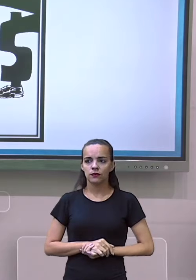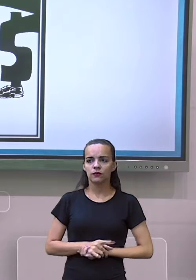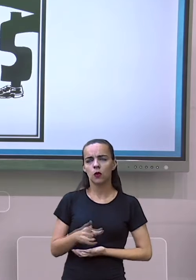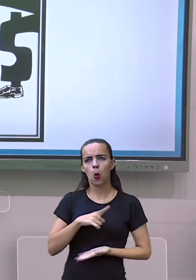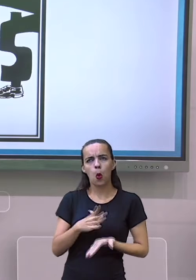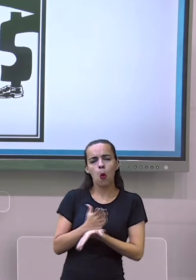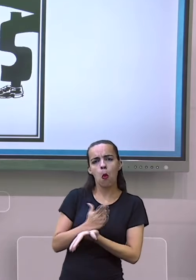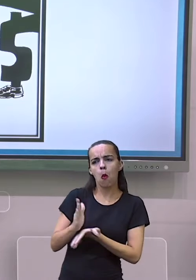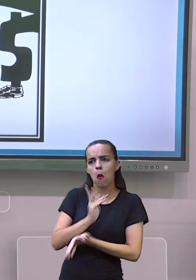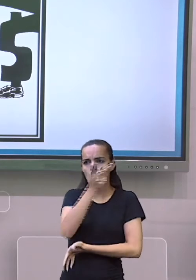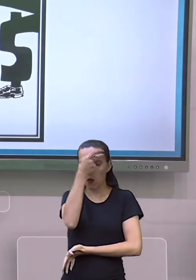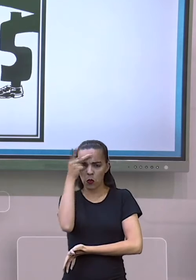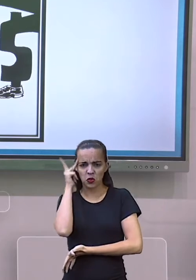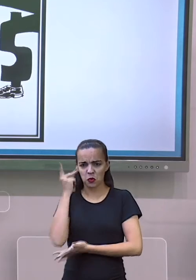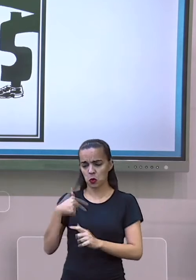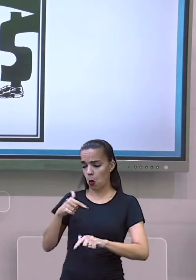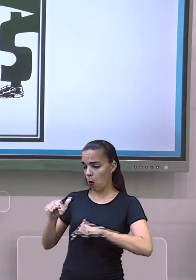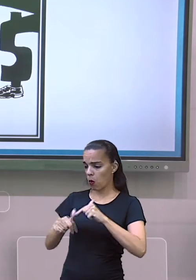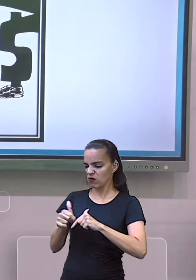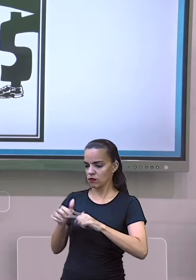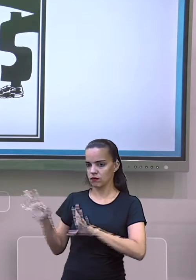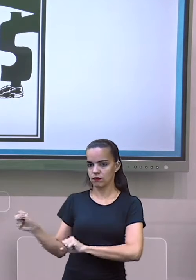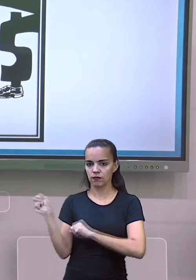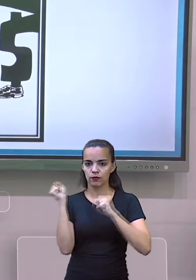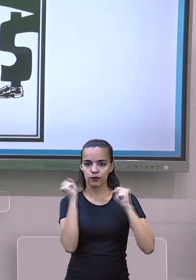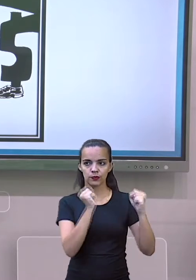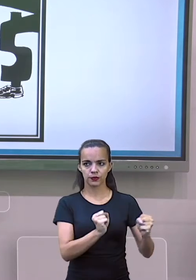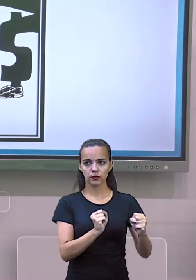alguns serviços ou fazendas,